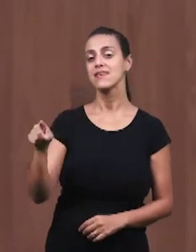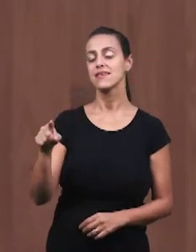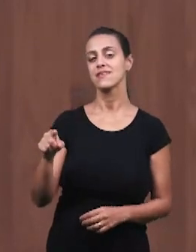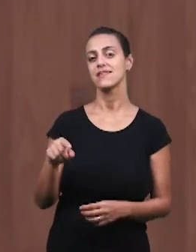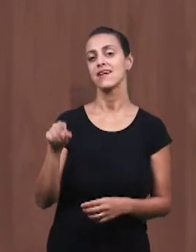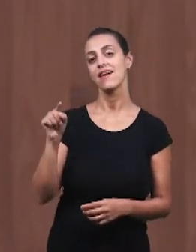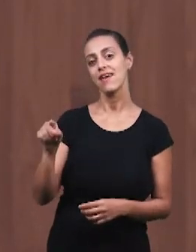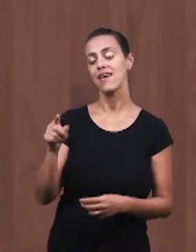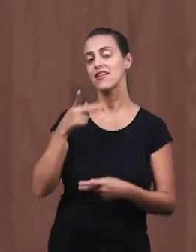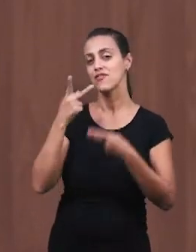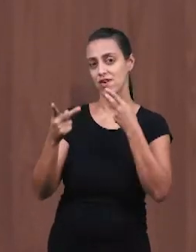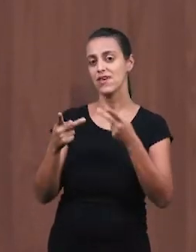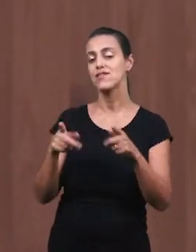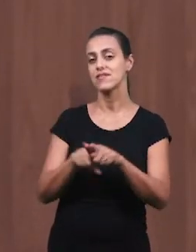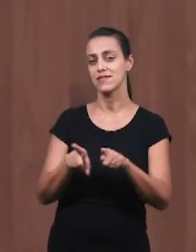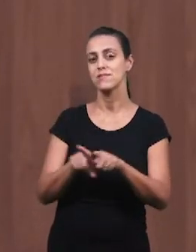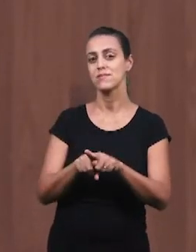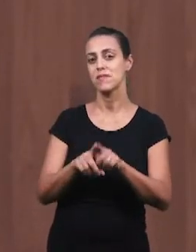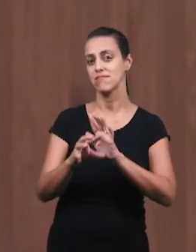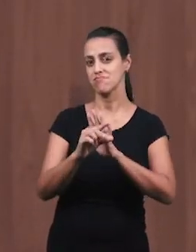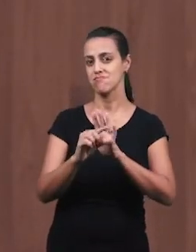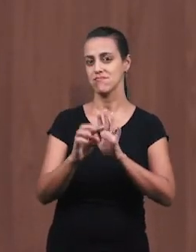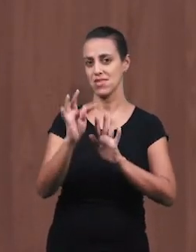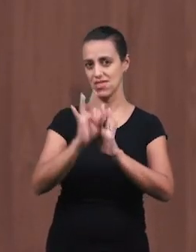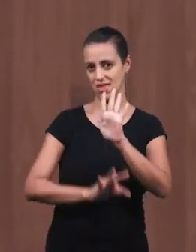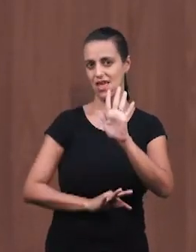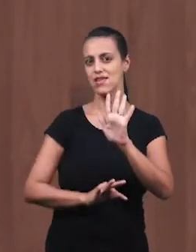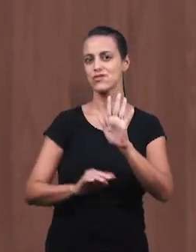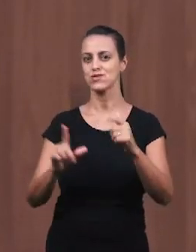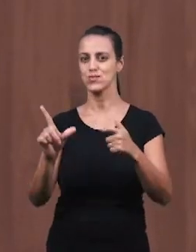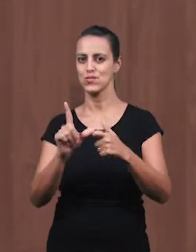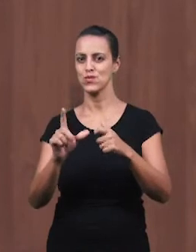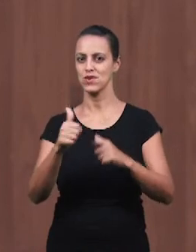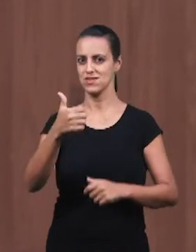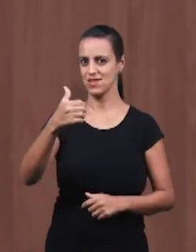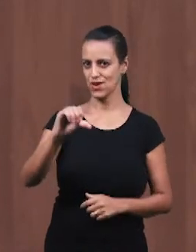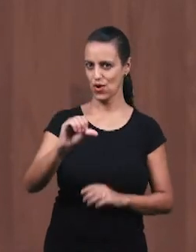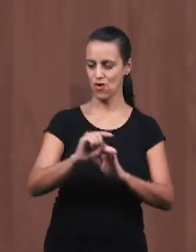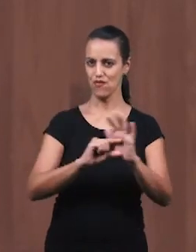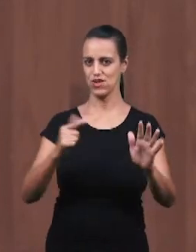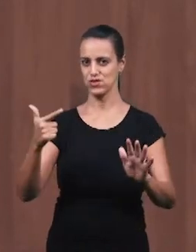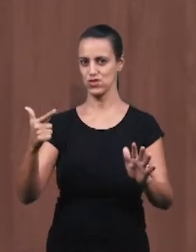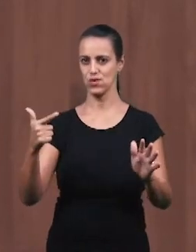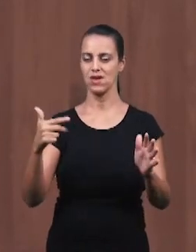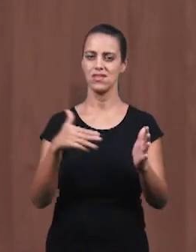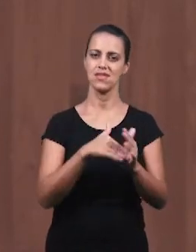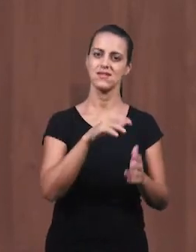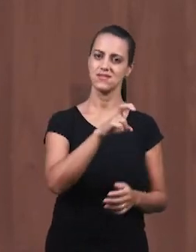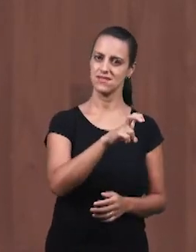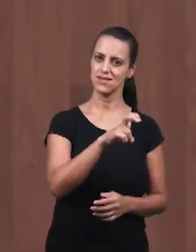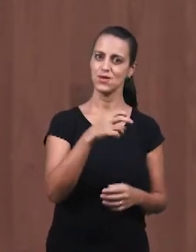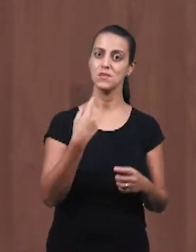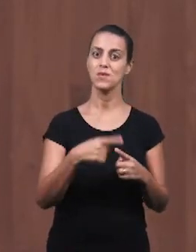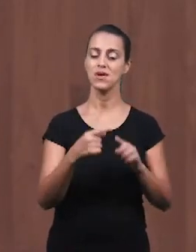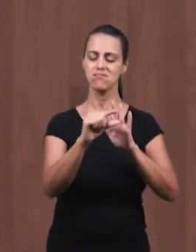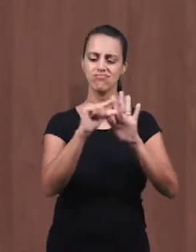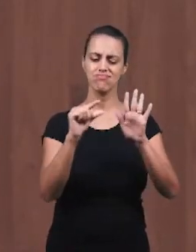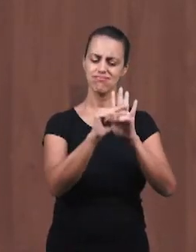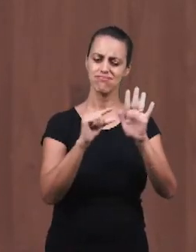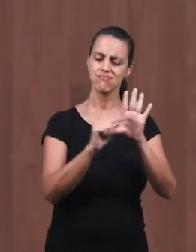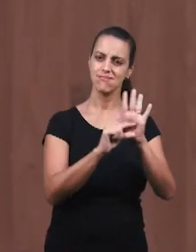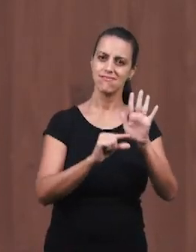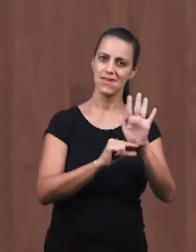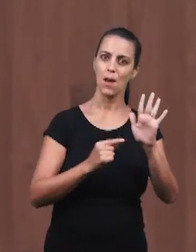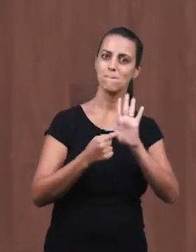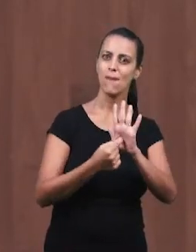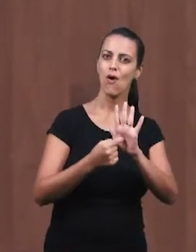Natan, ele, na verdade, citou ali o texto de Lucas 19, do verso 2 ao verso 5, porque ali está exatamente os versos